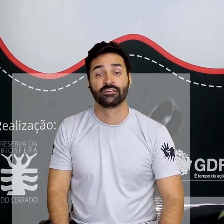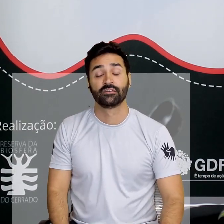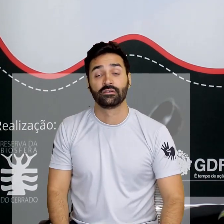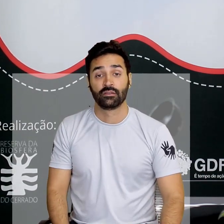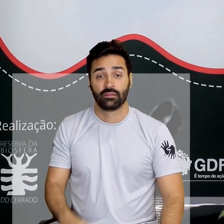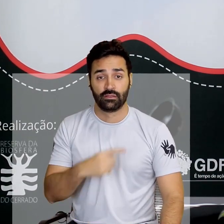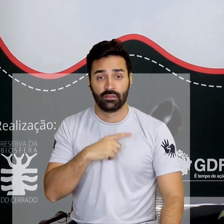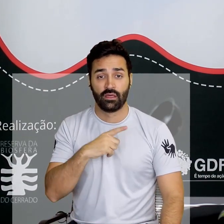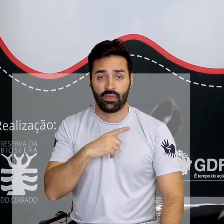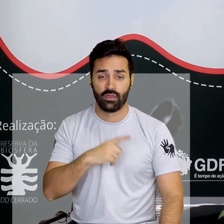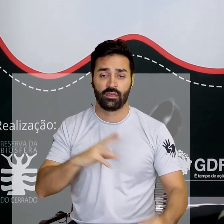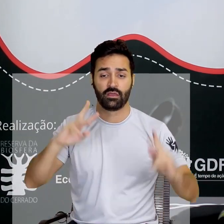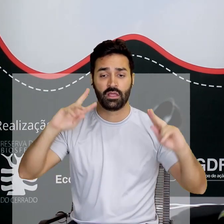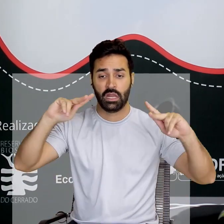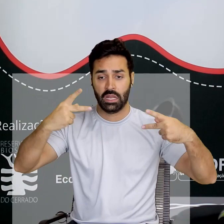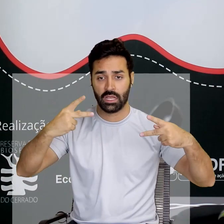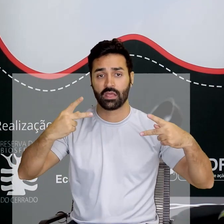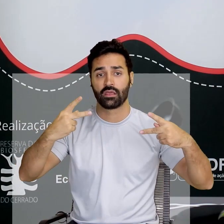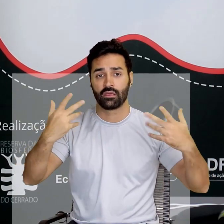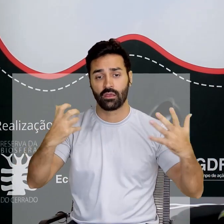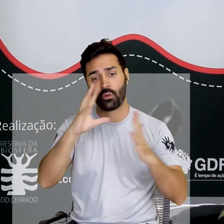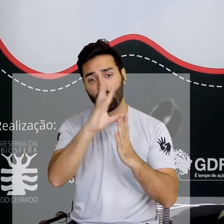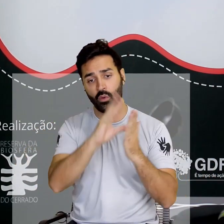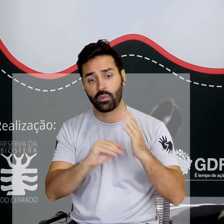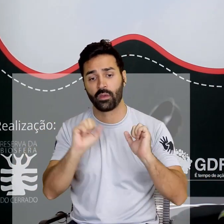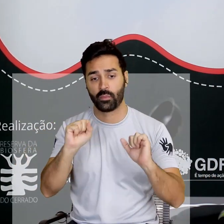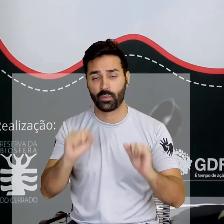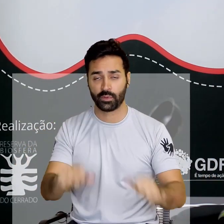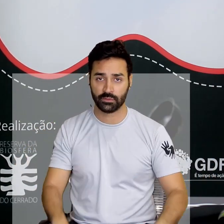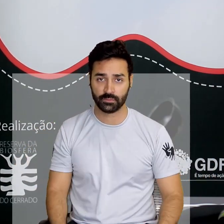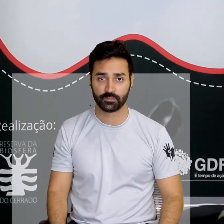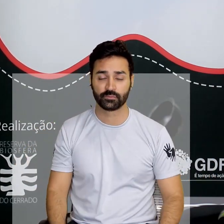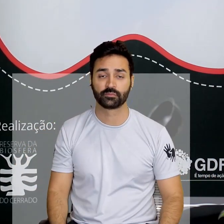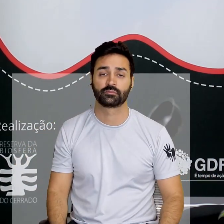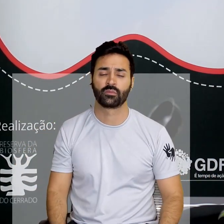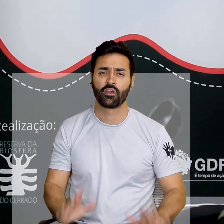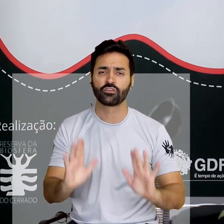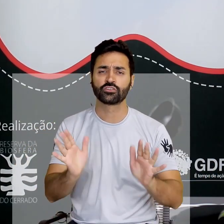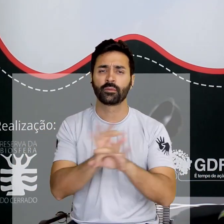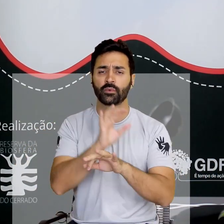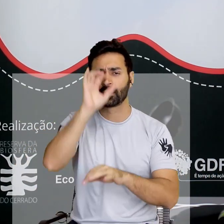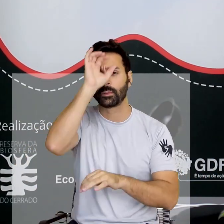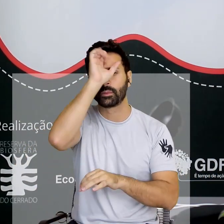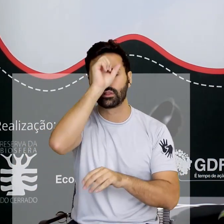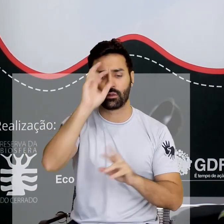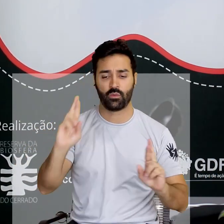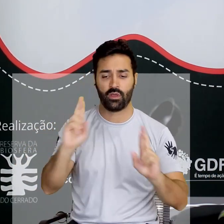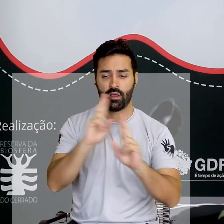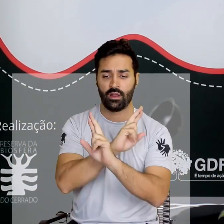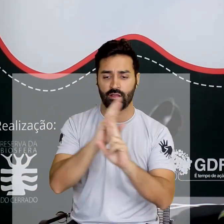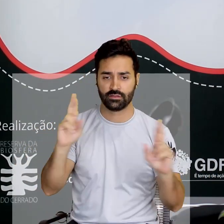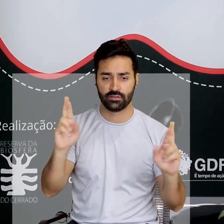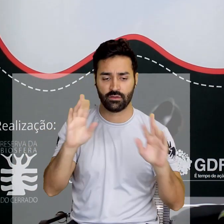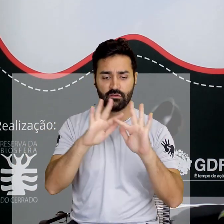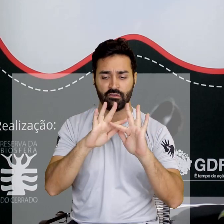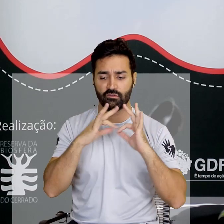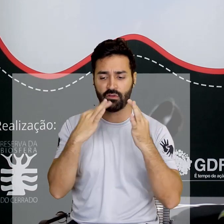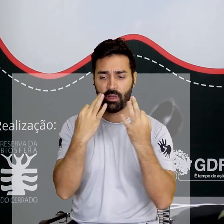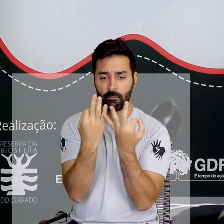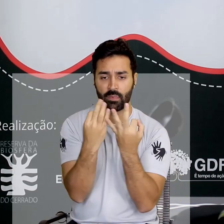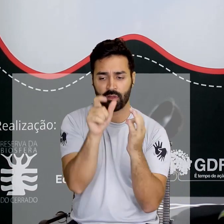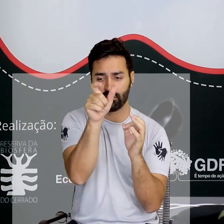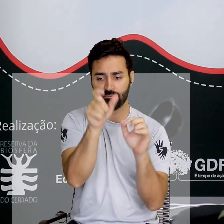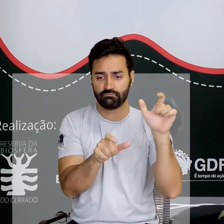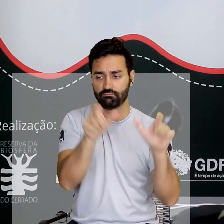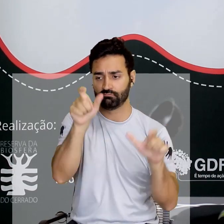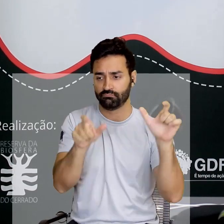quiser copiar o link, já entra no chat e copia o link. Aprendemos relações, parentesco, né? Família, como que